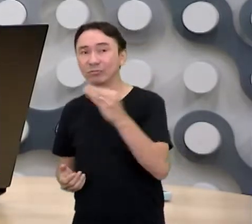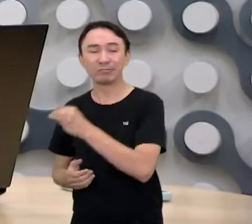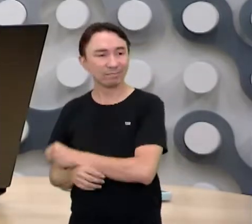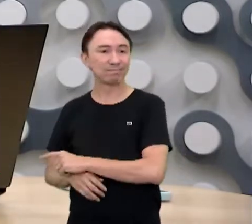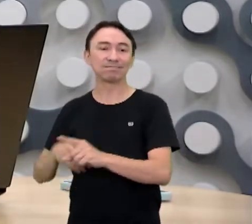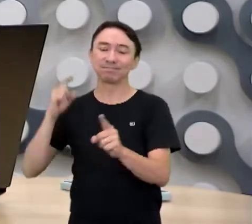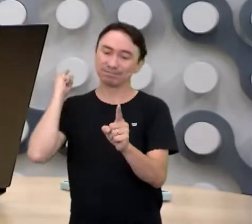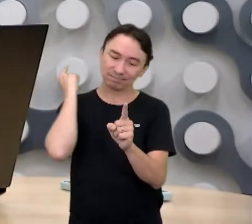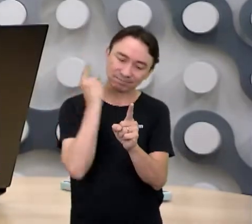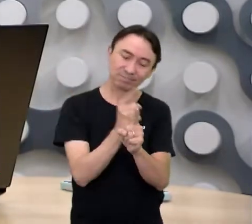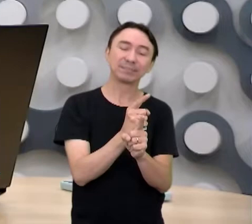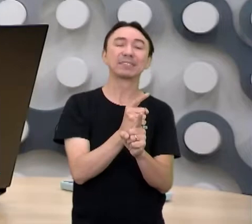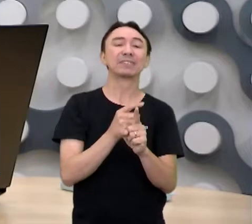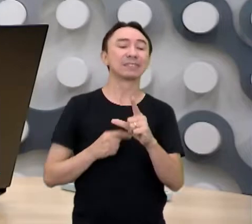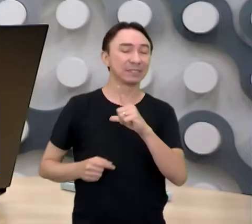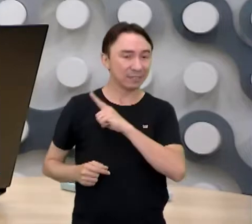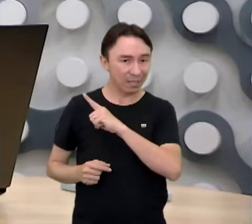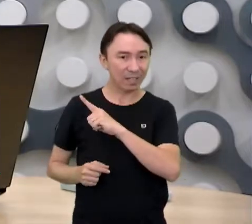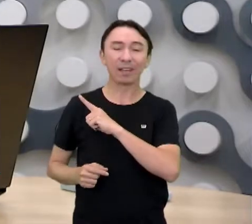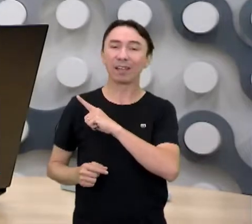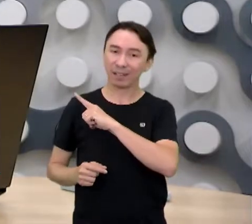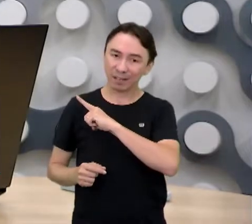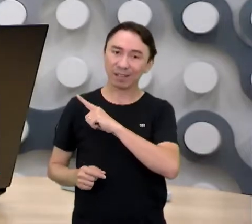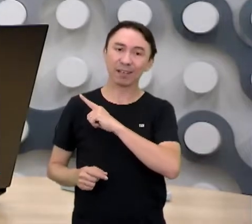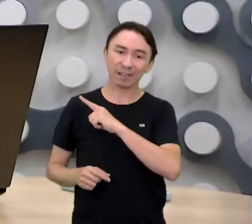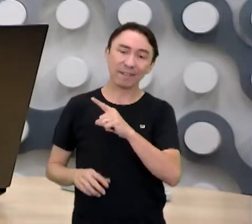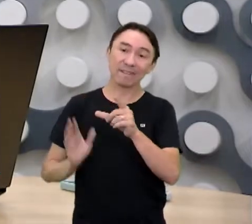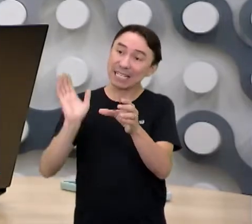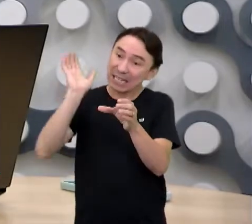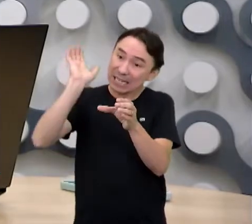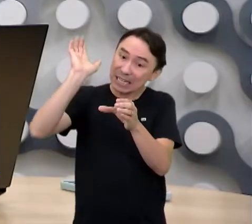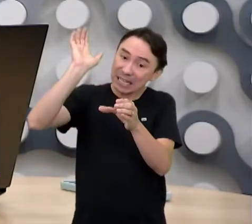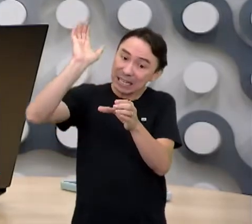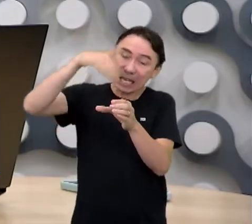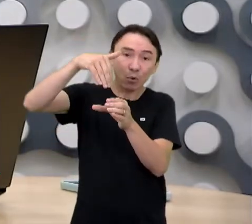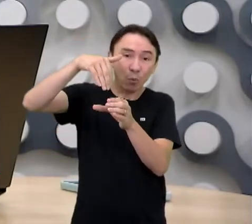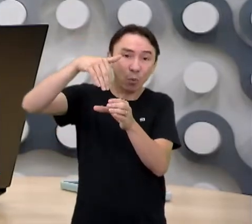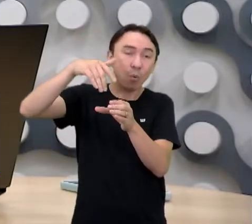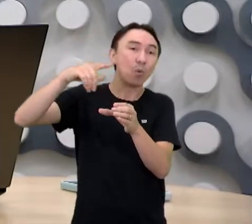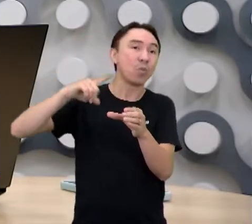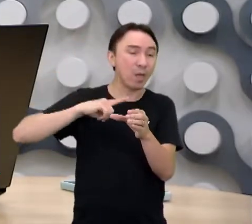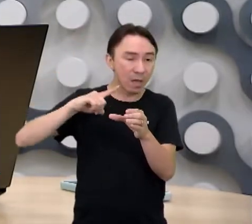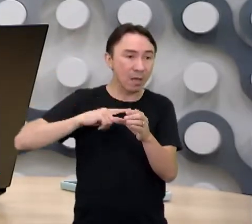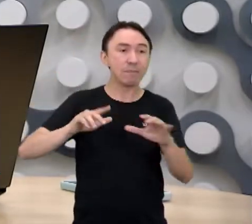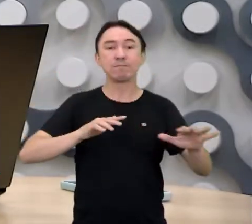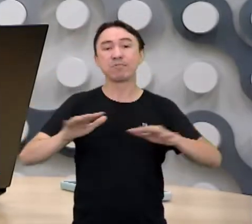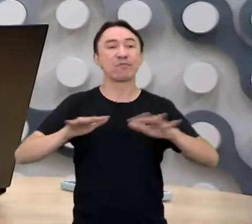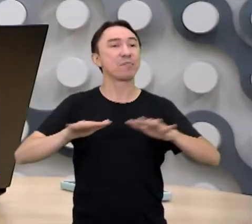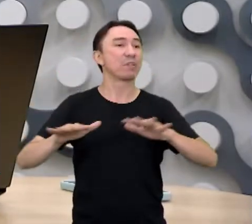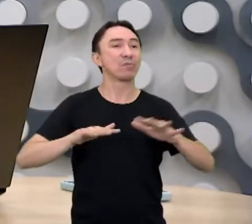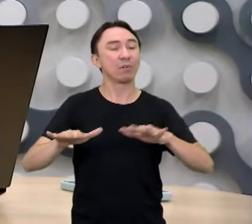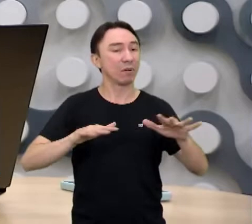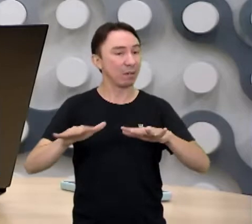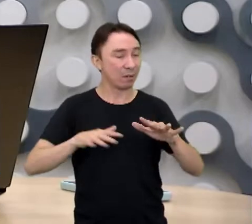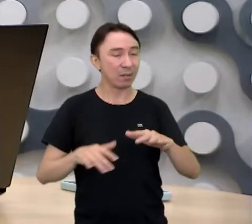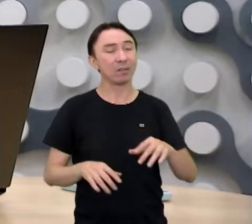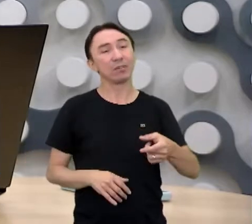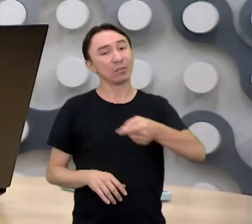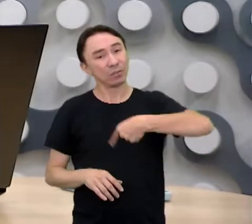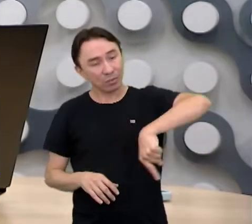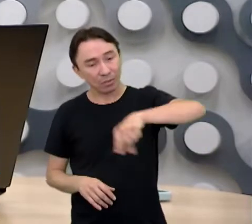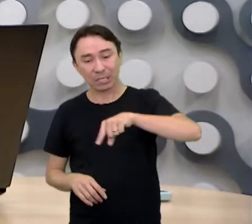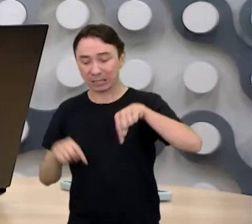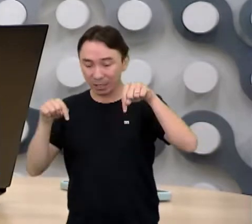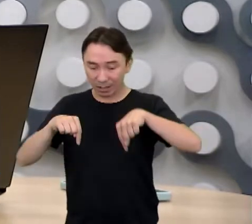sim um movimento interno na qual fazia com que houvesse toda essa transformação aí da nossa